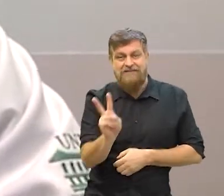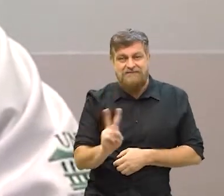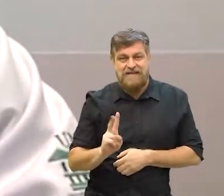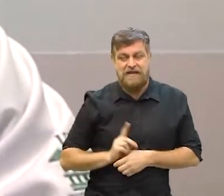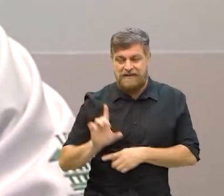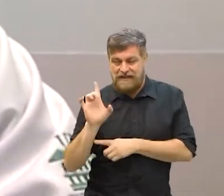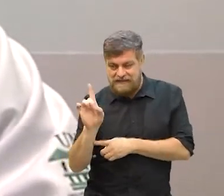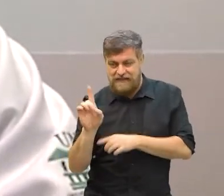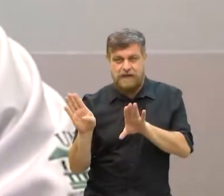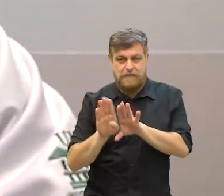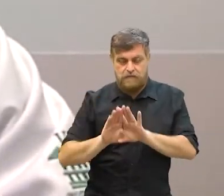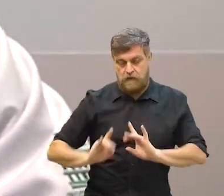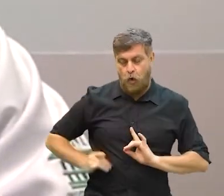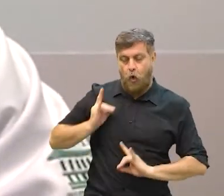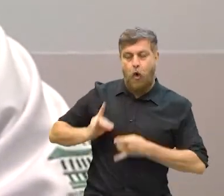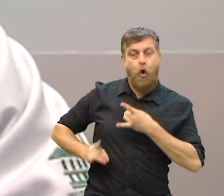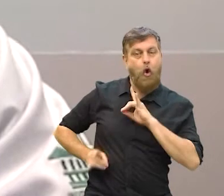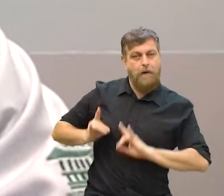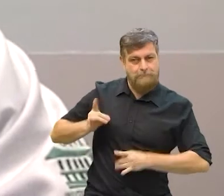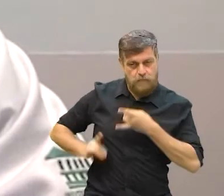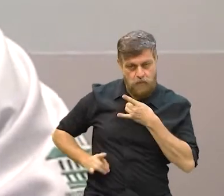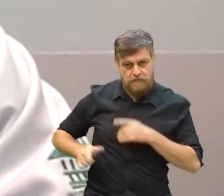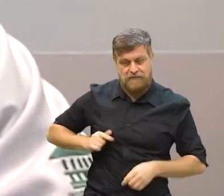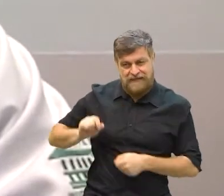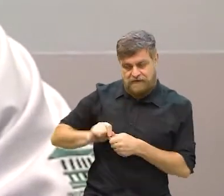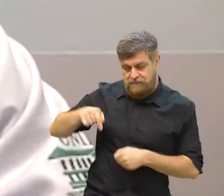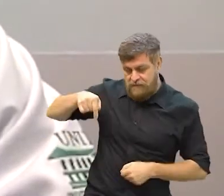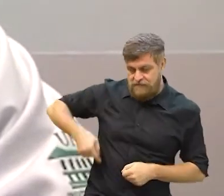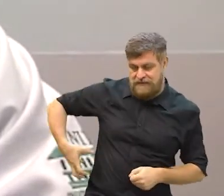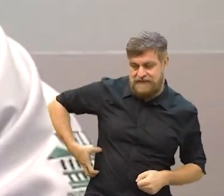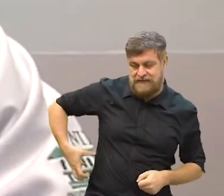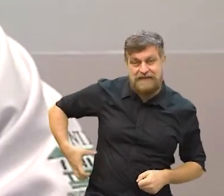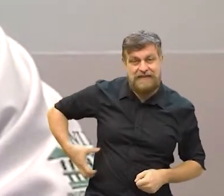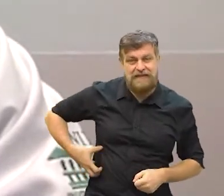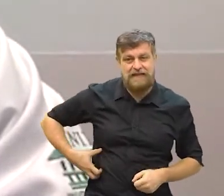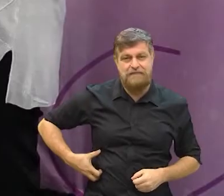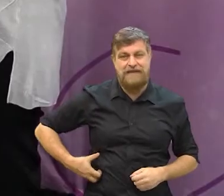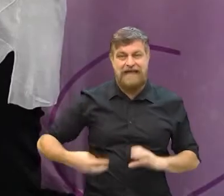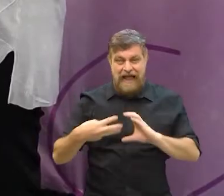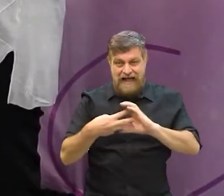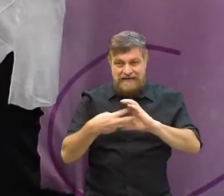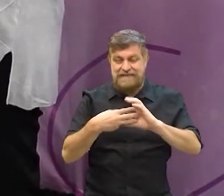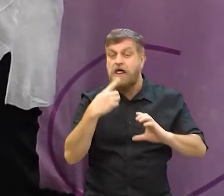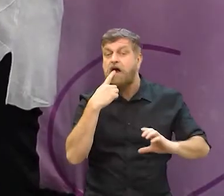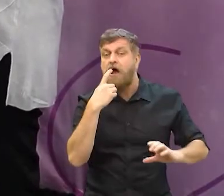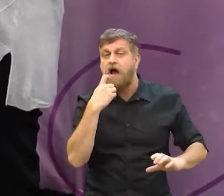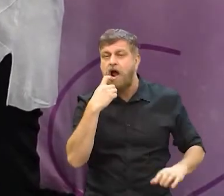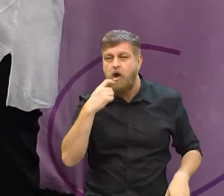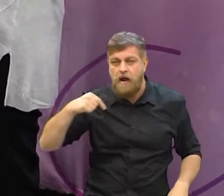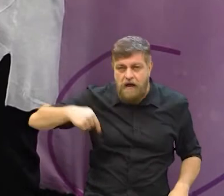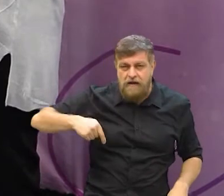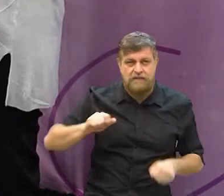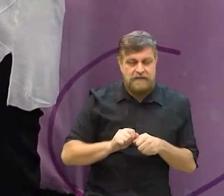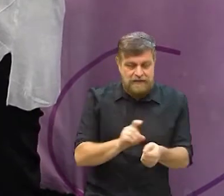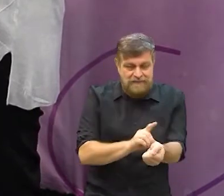hormônio chamado eritropoetina, ele produz as células vermelhas da nossa medula óssea. O senhor disse antes que o